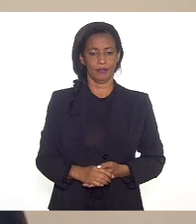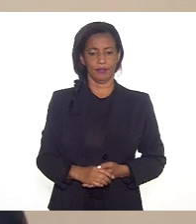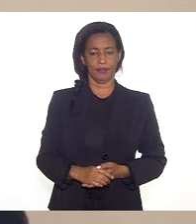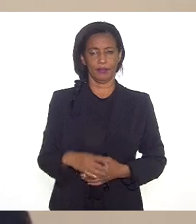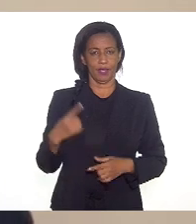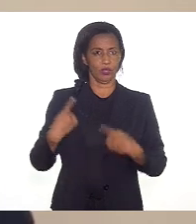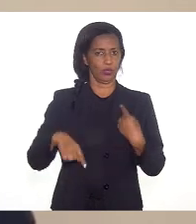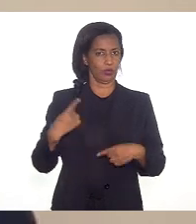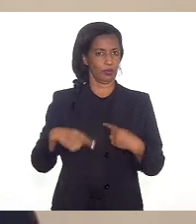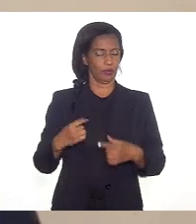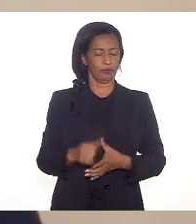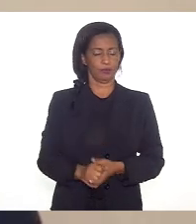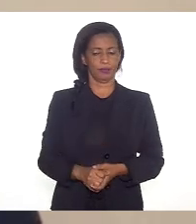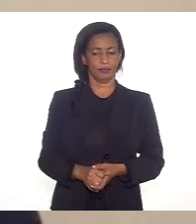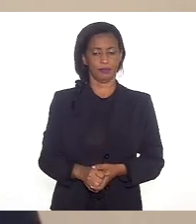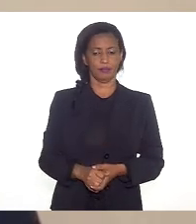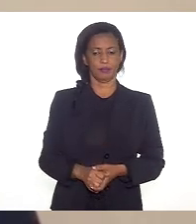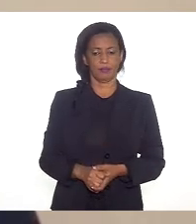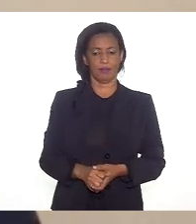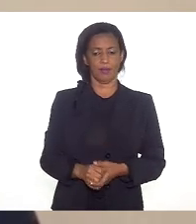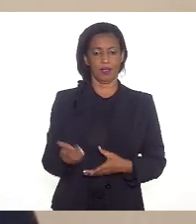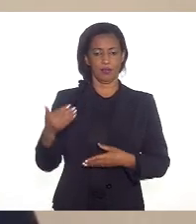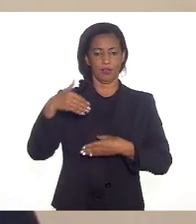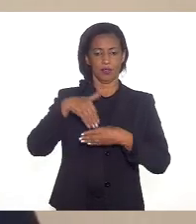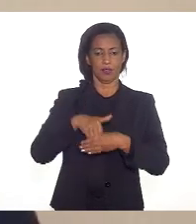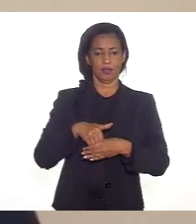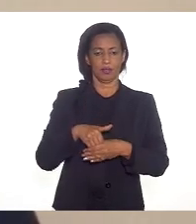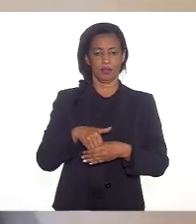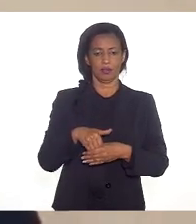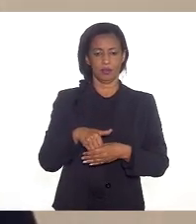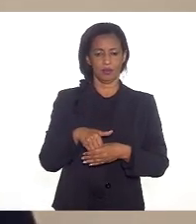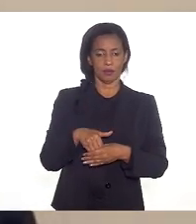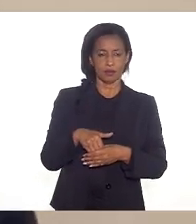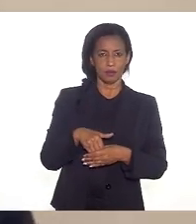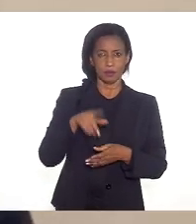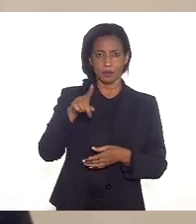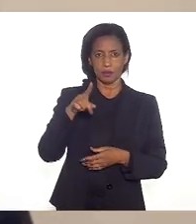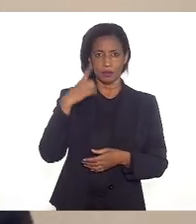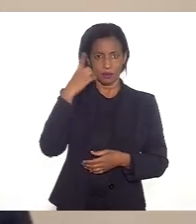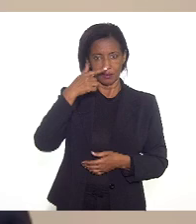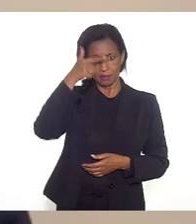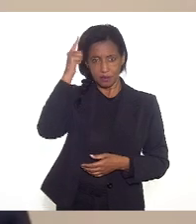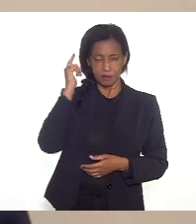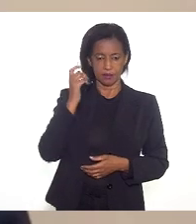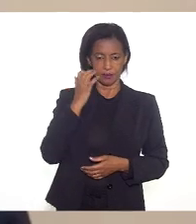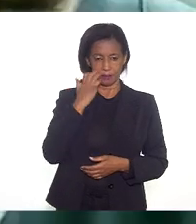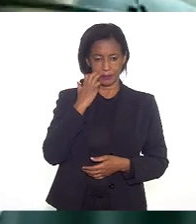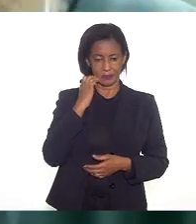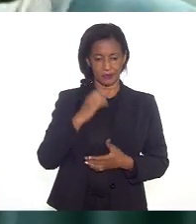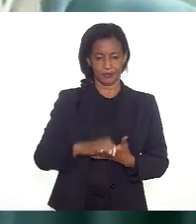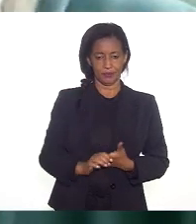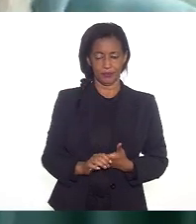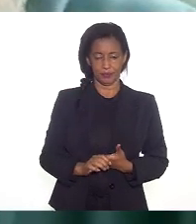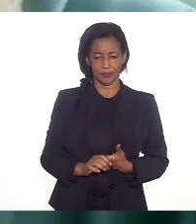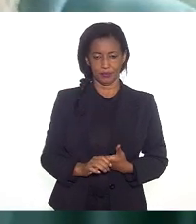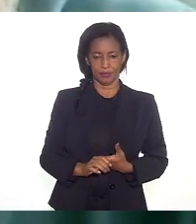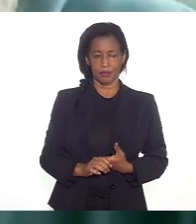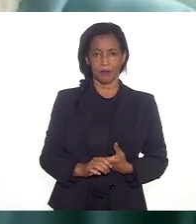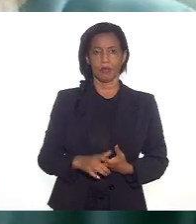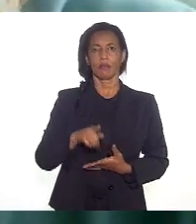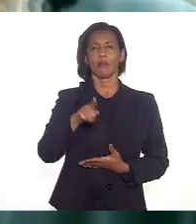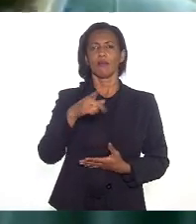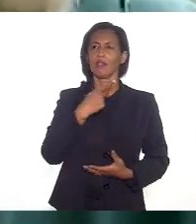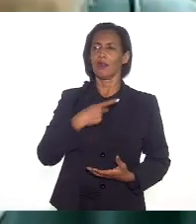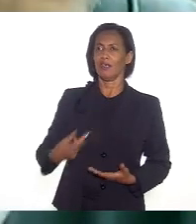Em discussão, em votação, deputado Luiz Paulo. Presidente, o senhor que é um